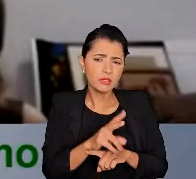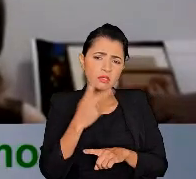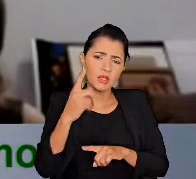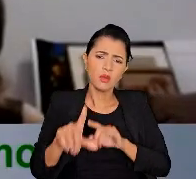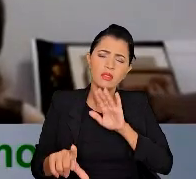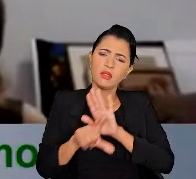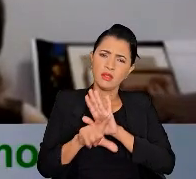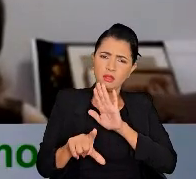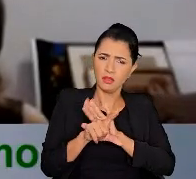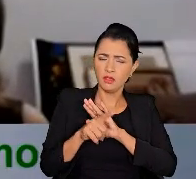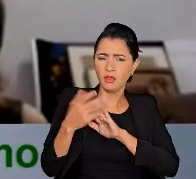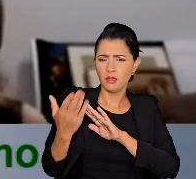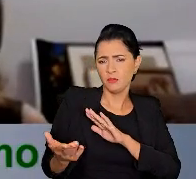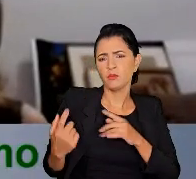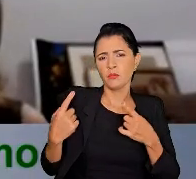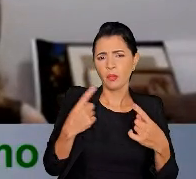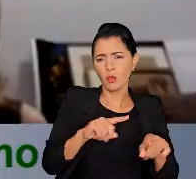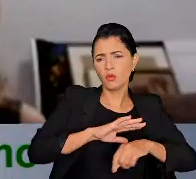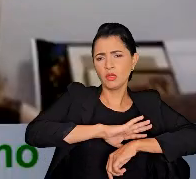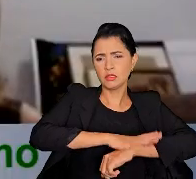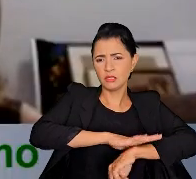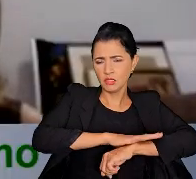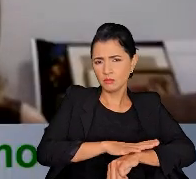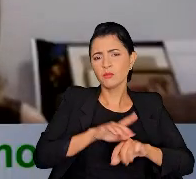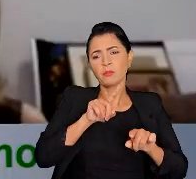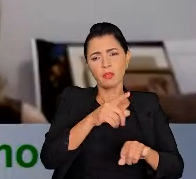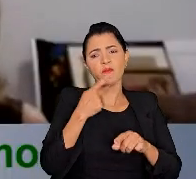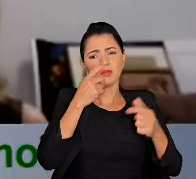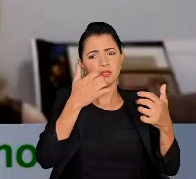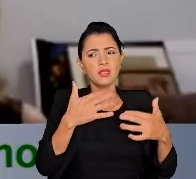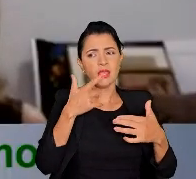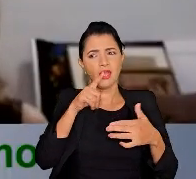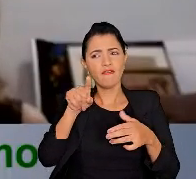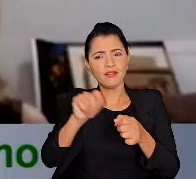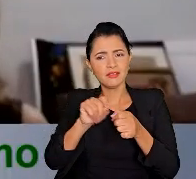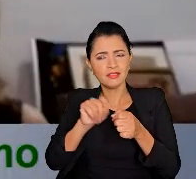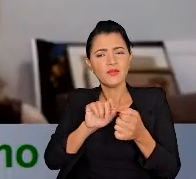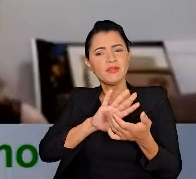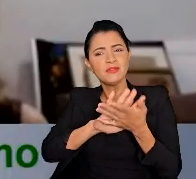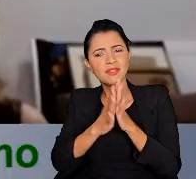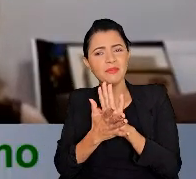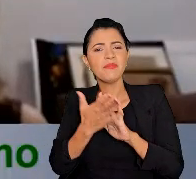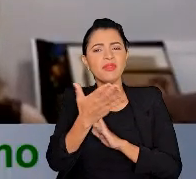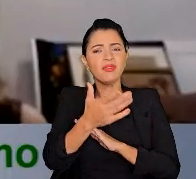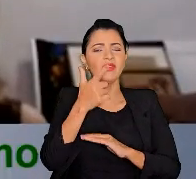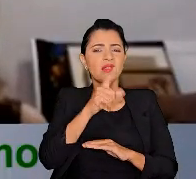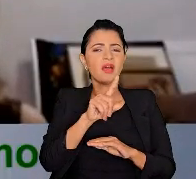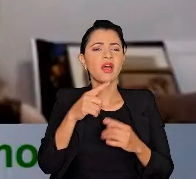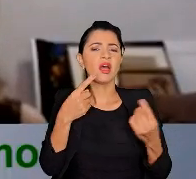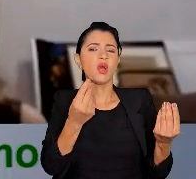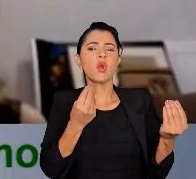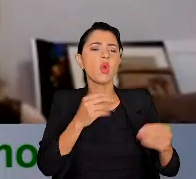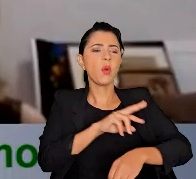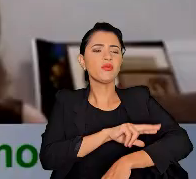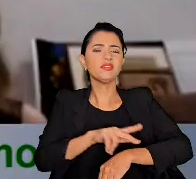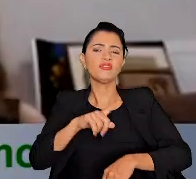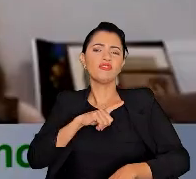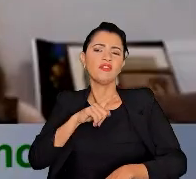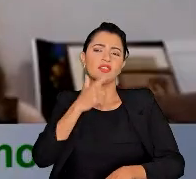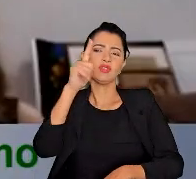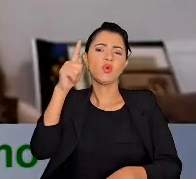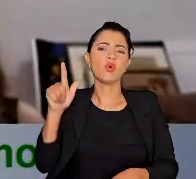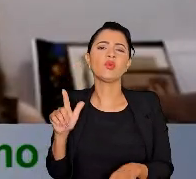leis contra o racismo, mas você discrimina objetivamente como se raças houvesse.